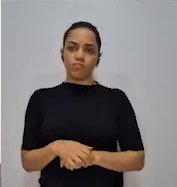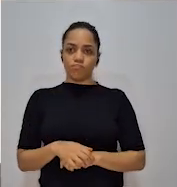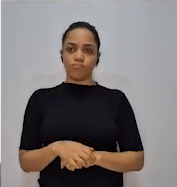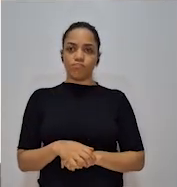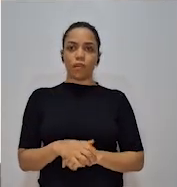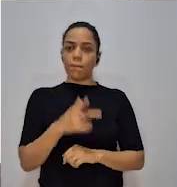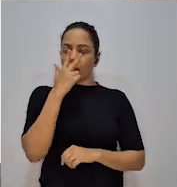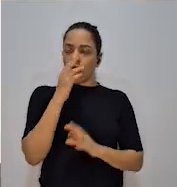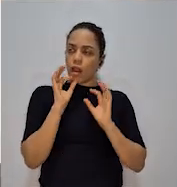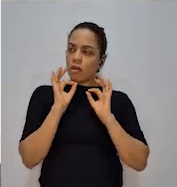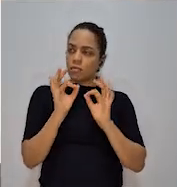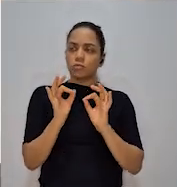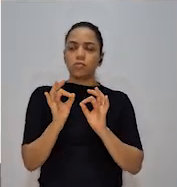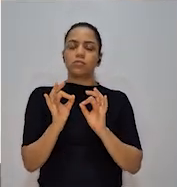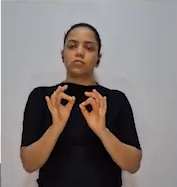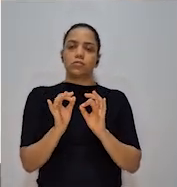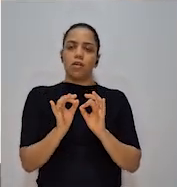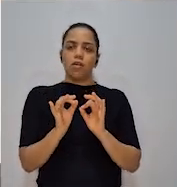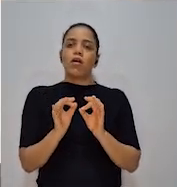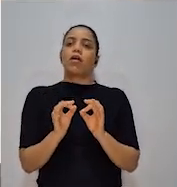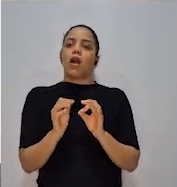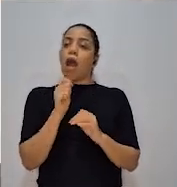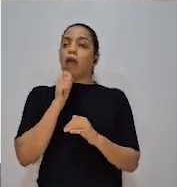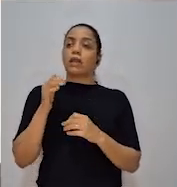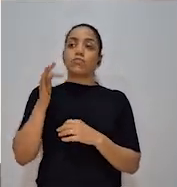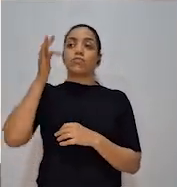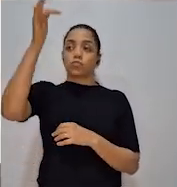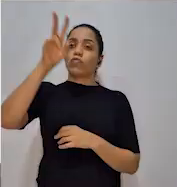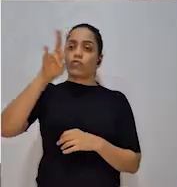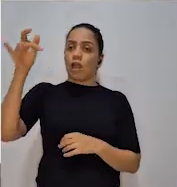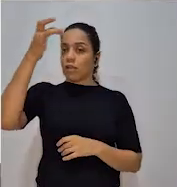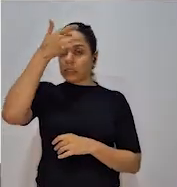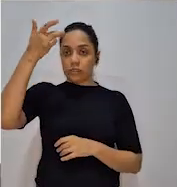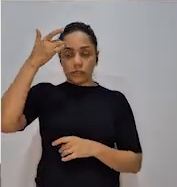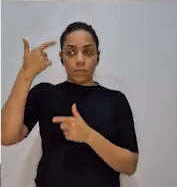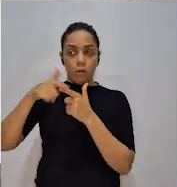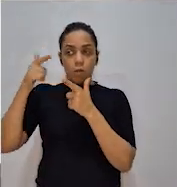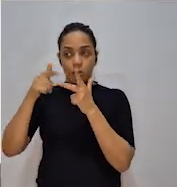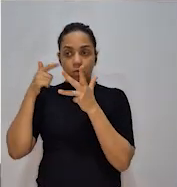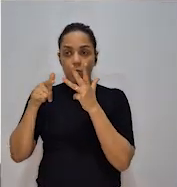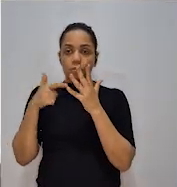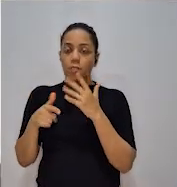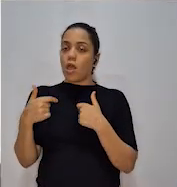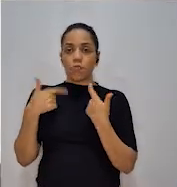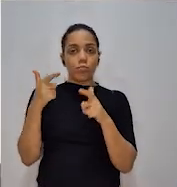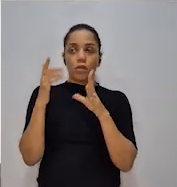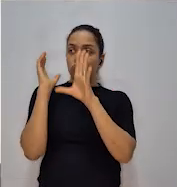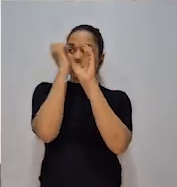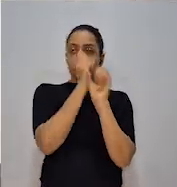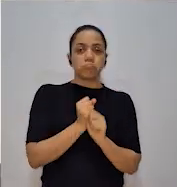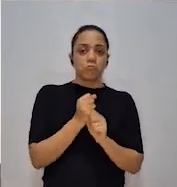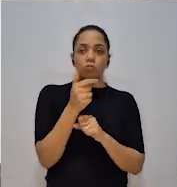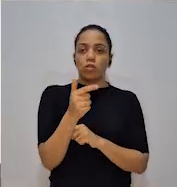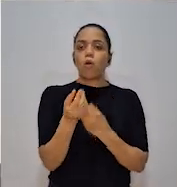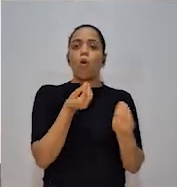existe uma estatística enorme aí para frente em relação ao adoecimento mental. E eu não tenho esses dados, sabe, Simone,